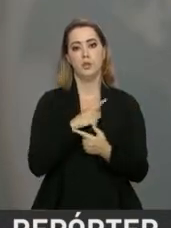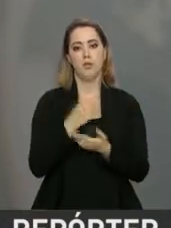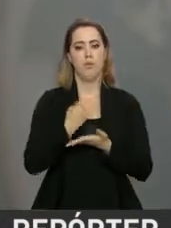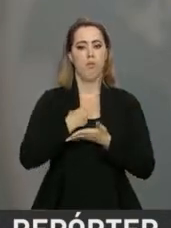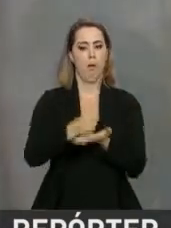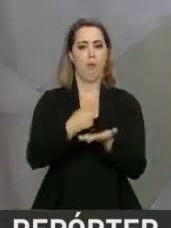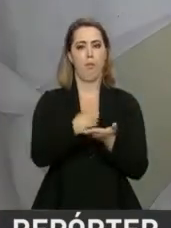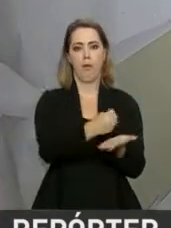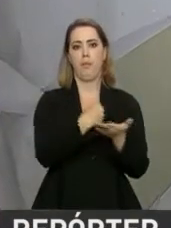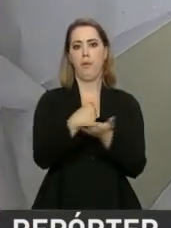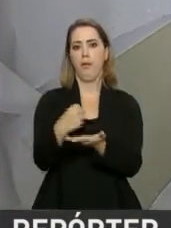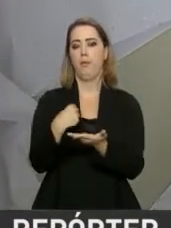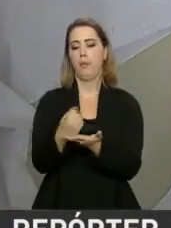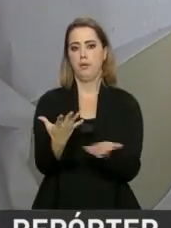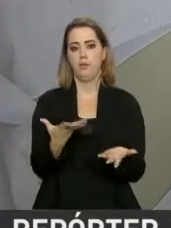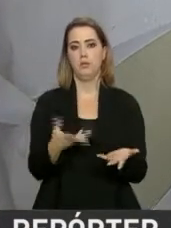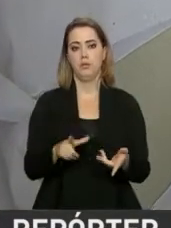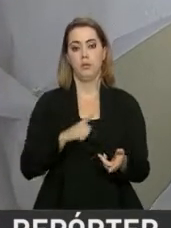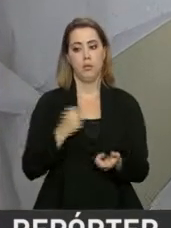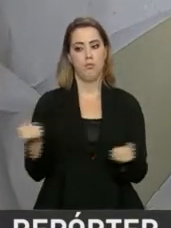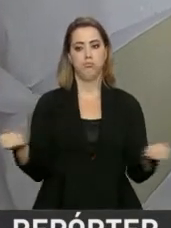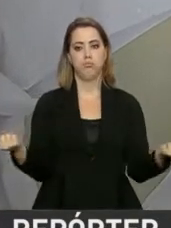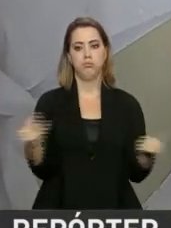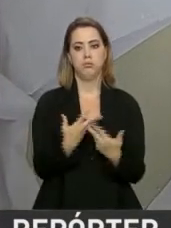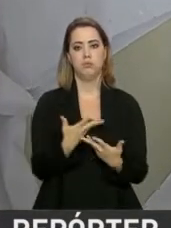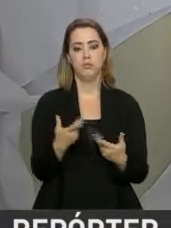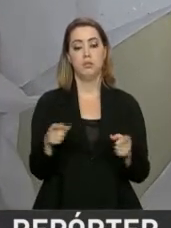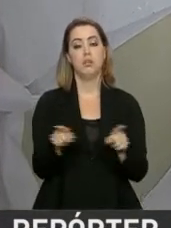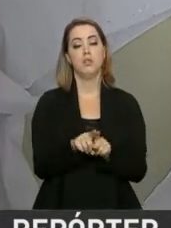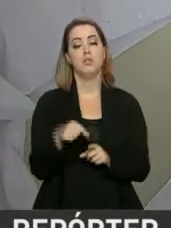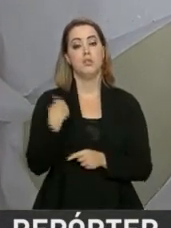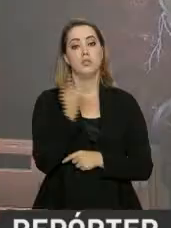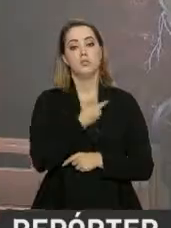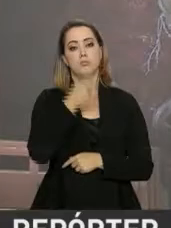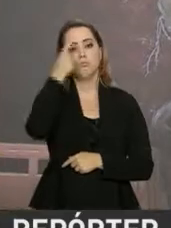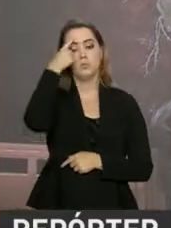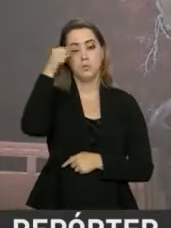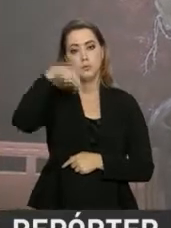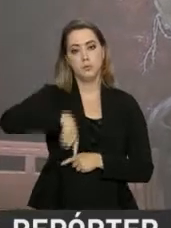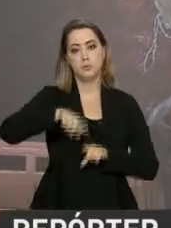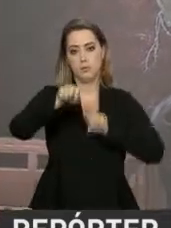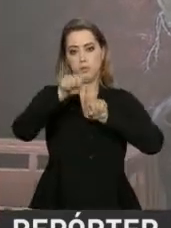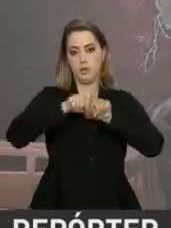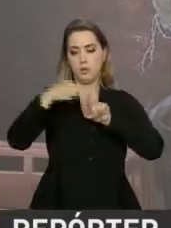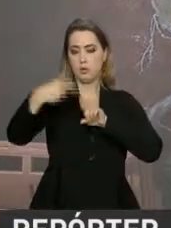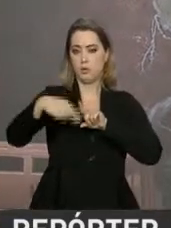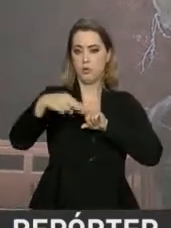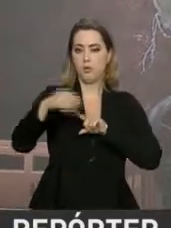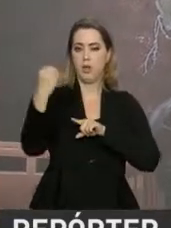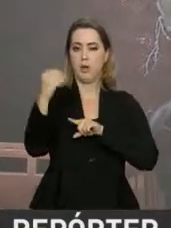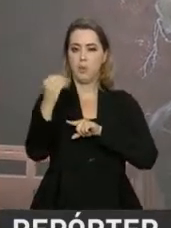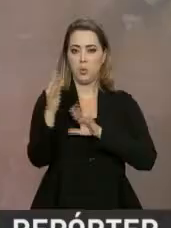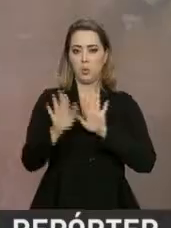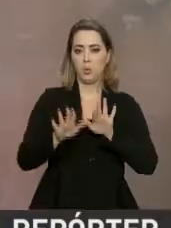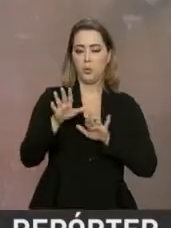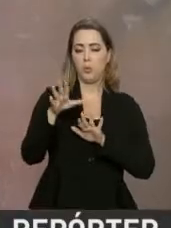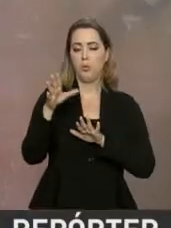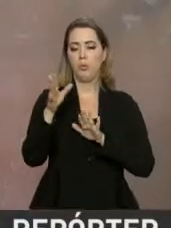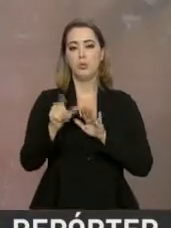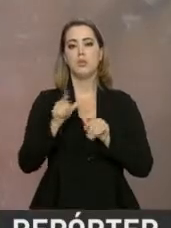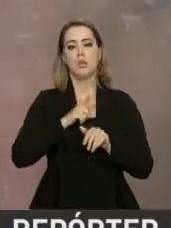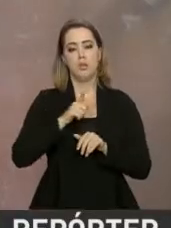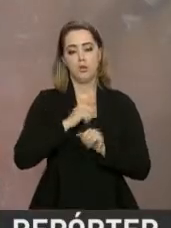no mercado a gente imagina que ainda para o mês de outubro e novembro ainda estão tem as